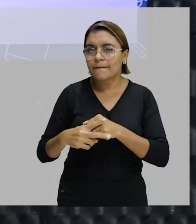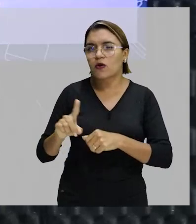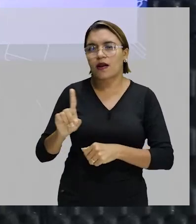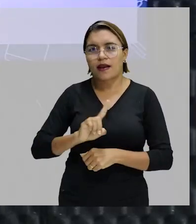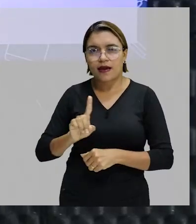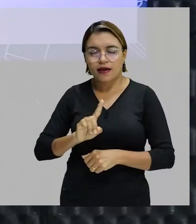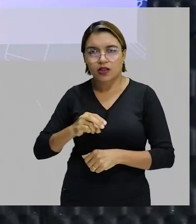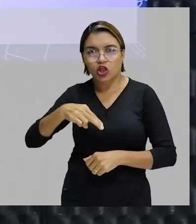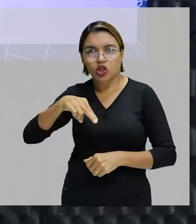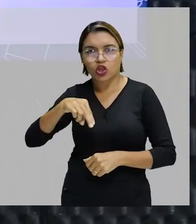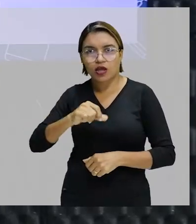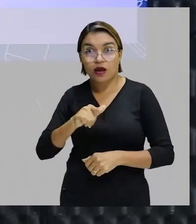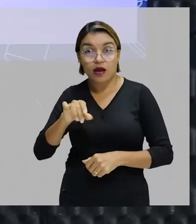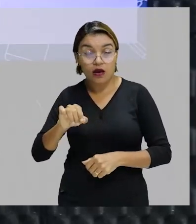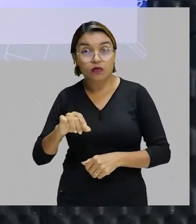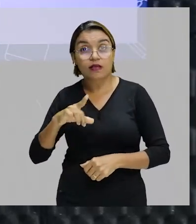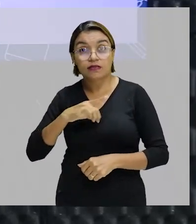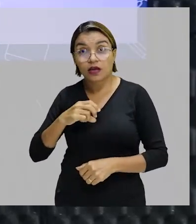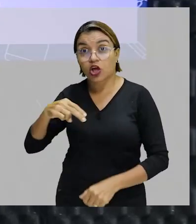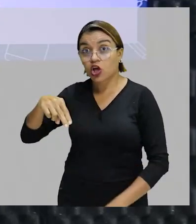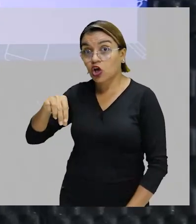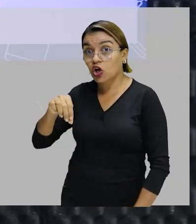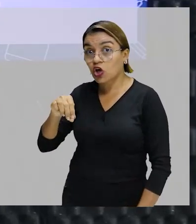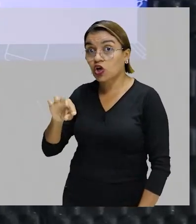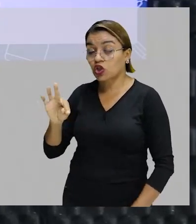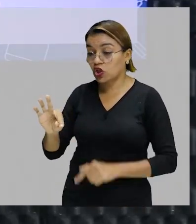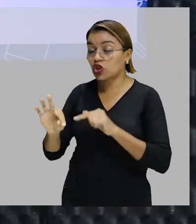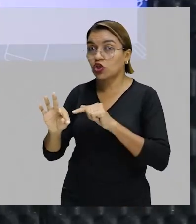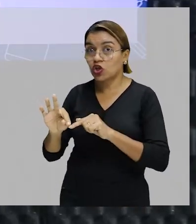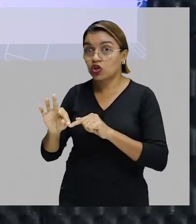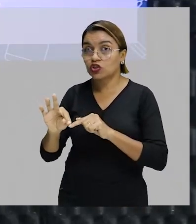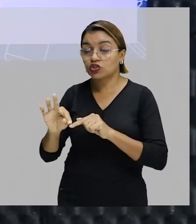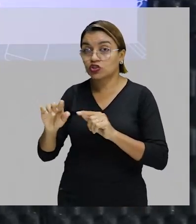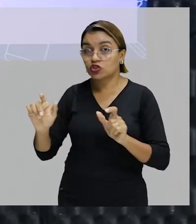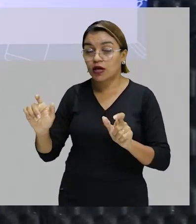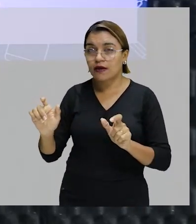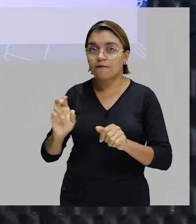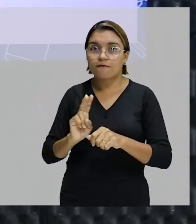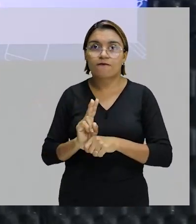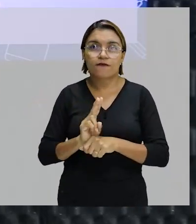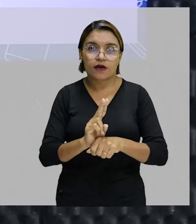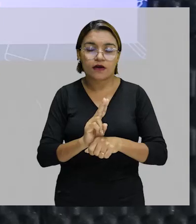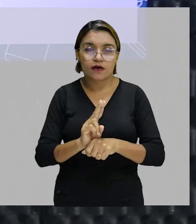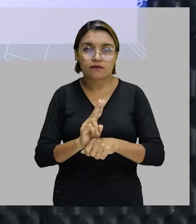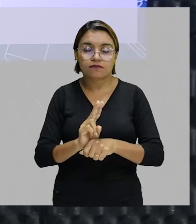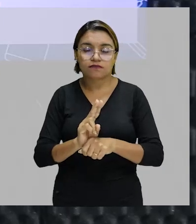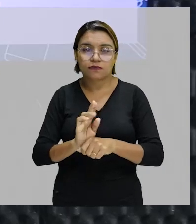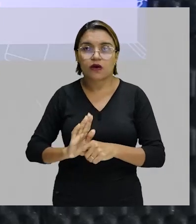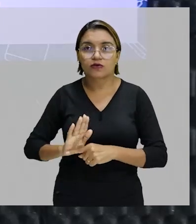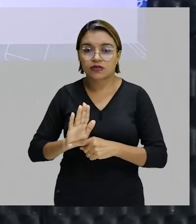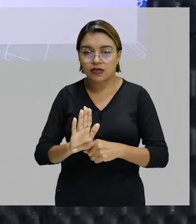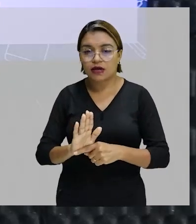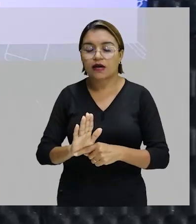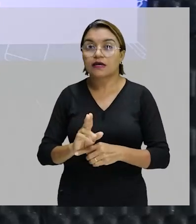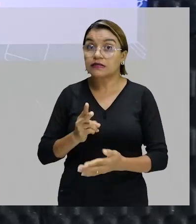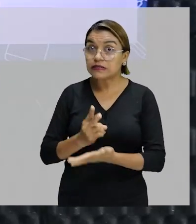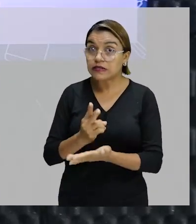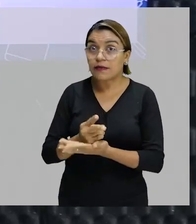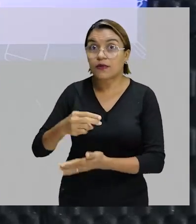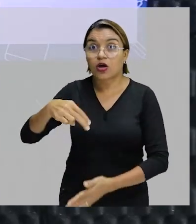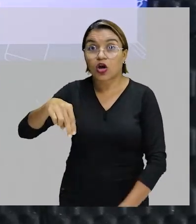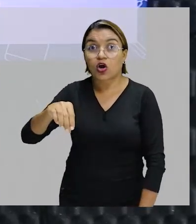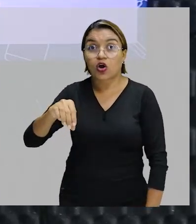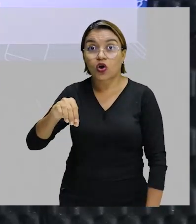vamos ter o not, tá bom? O que acompanha o verbo auxiliar é sempre o NOT. O